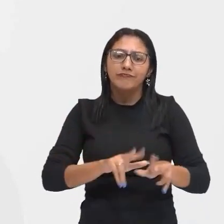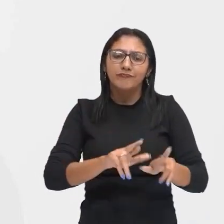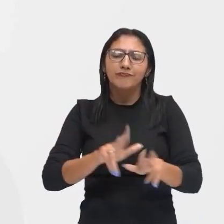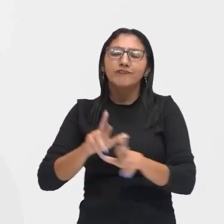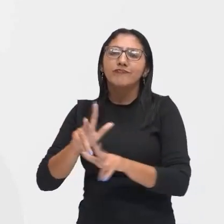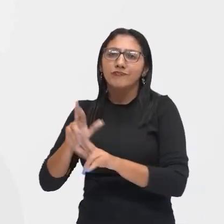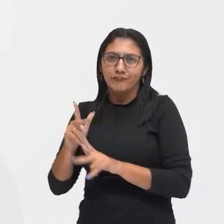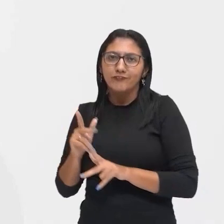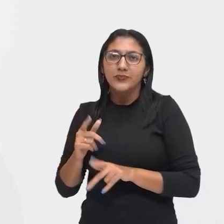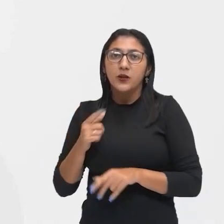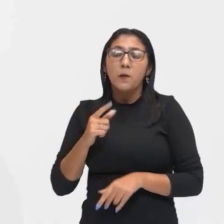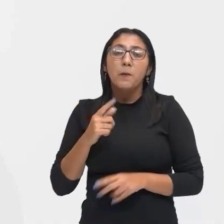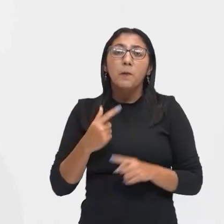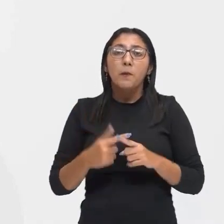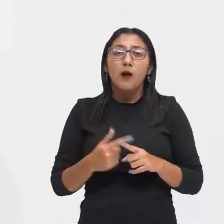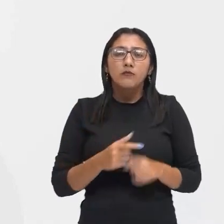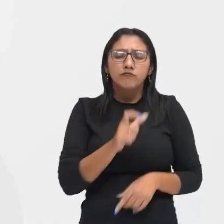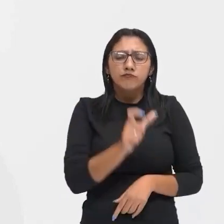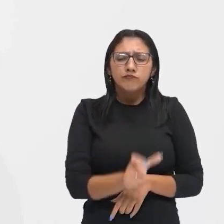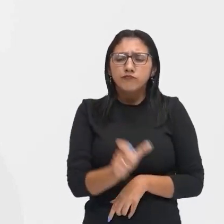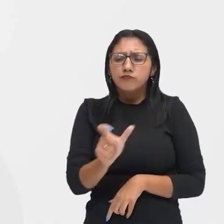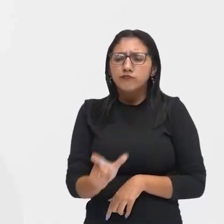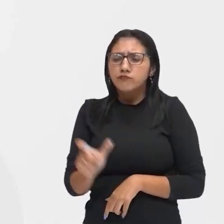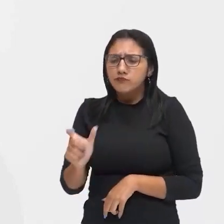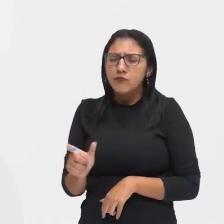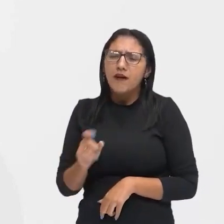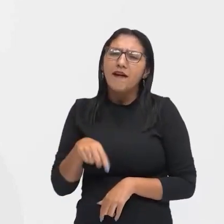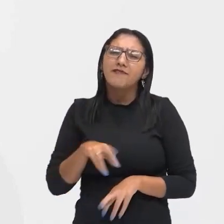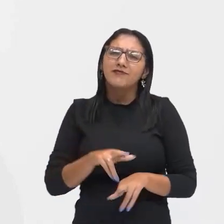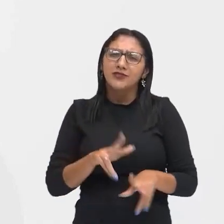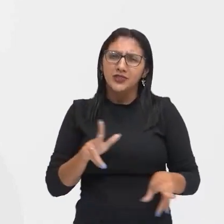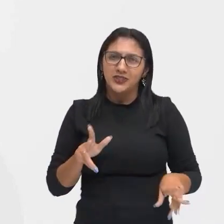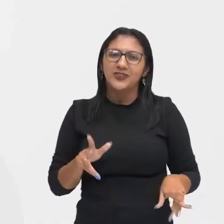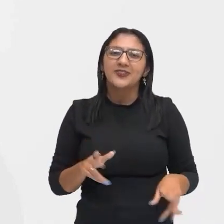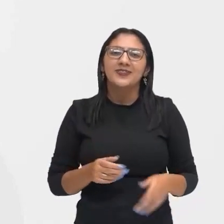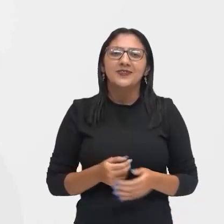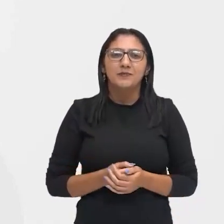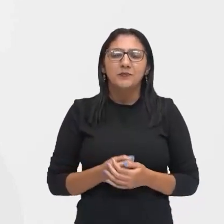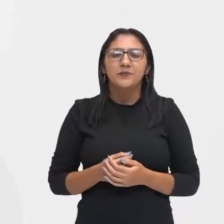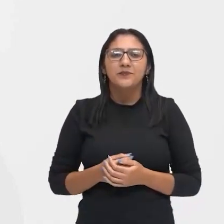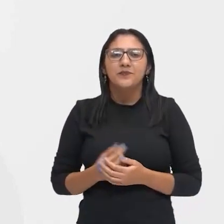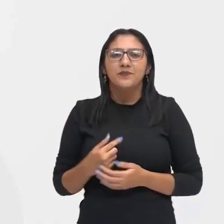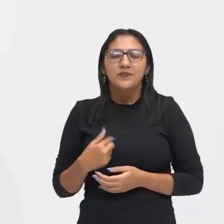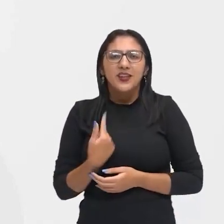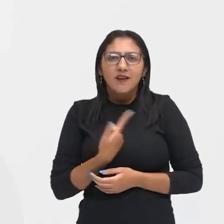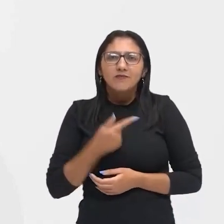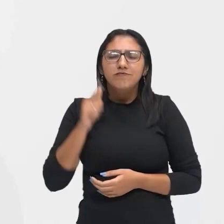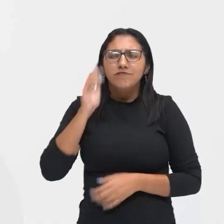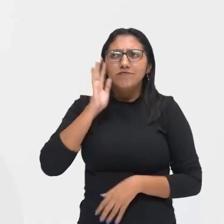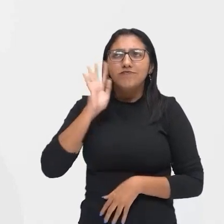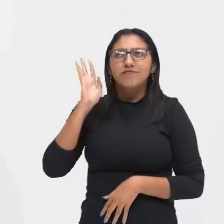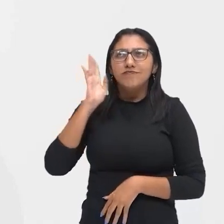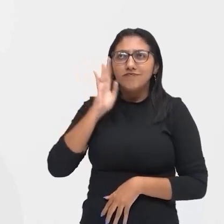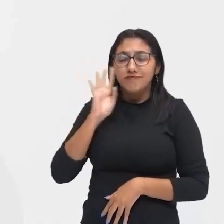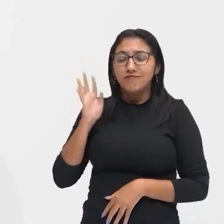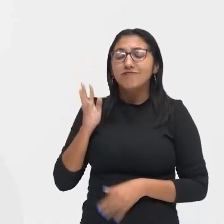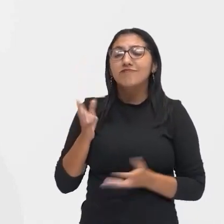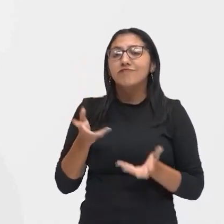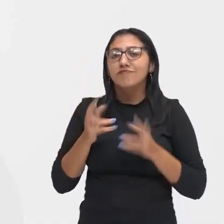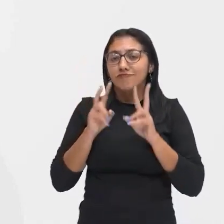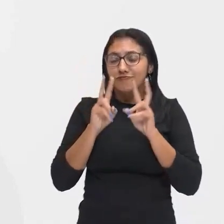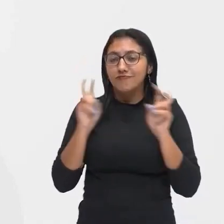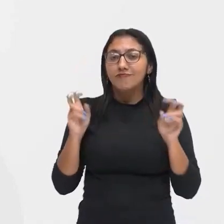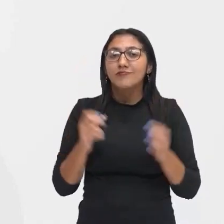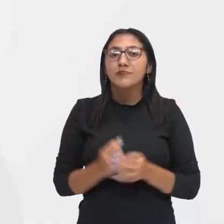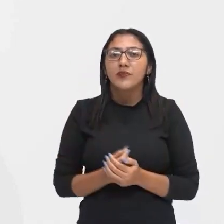cada pessoa é um universo. Vamos aprender mais, refletir sobre o nosso tema.